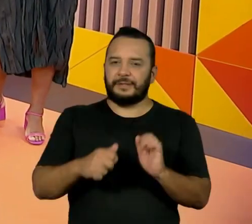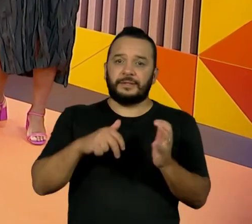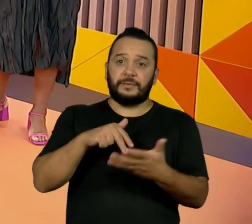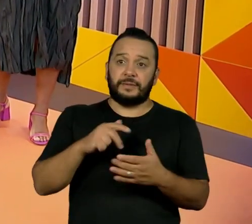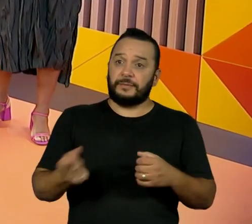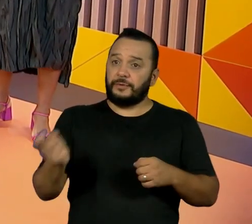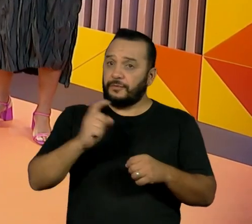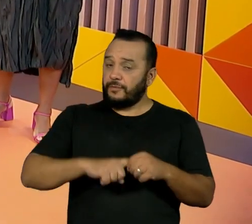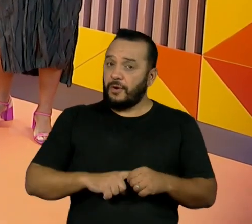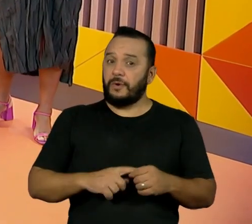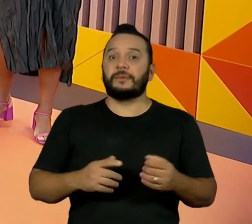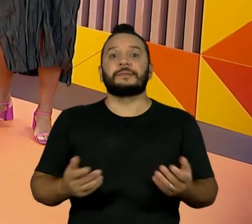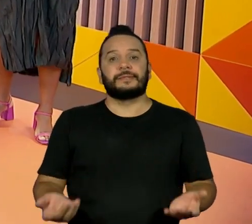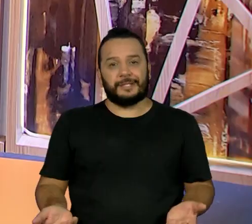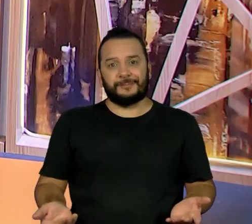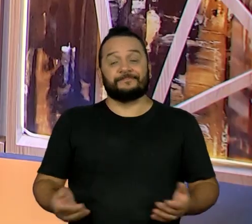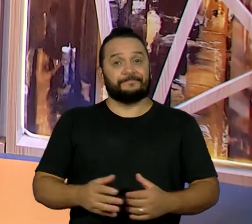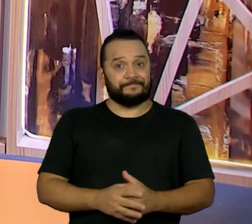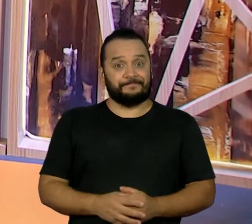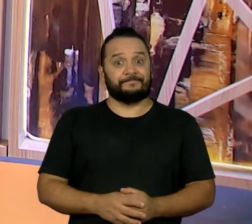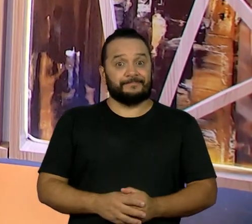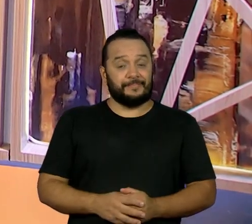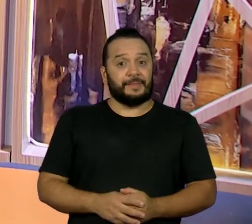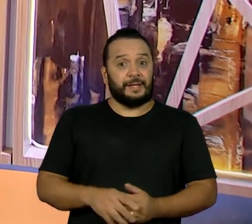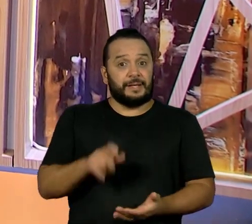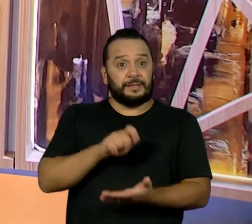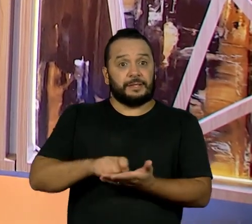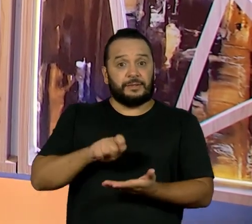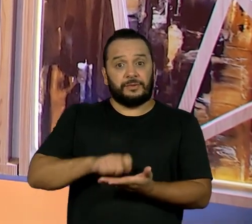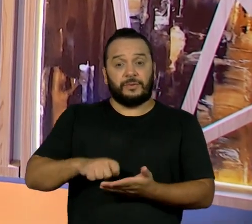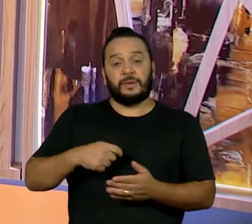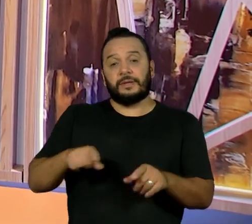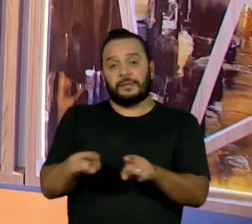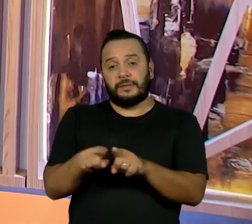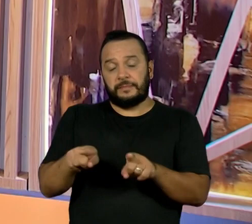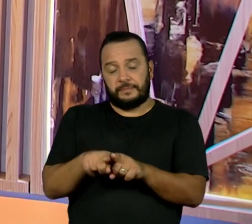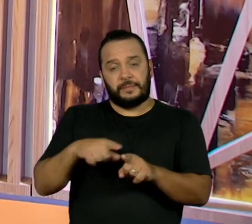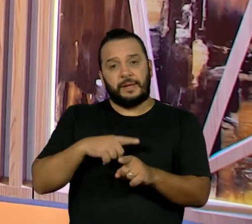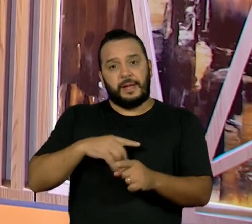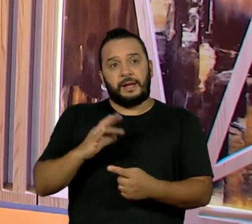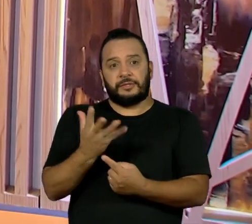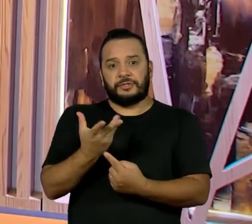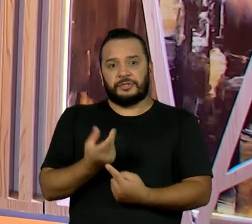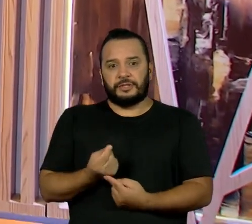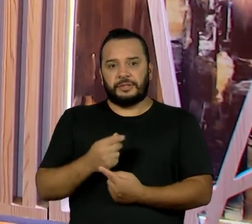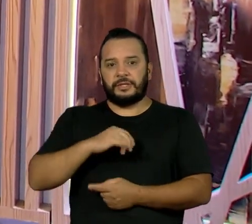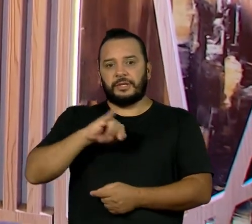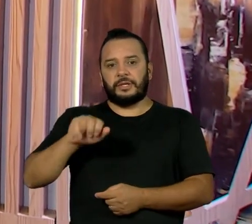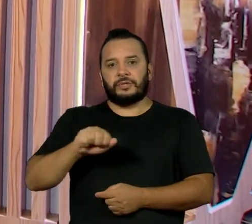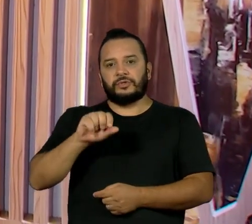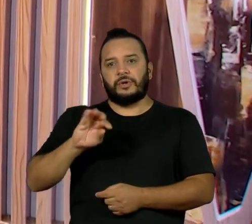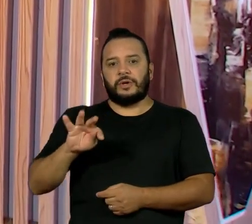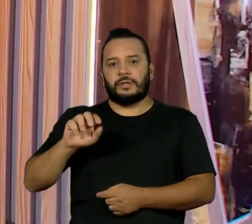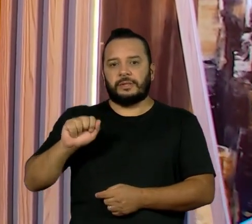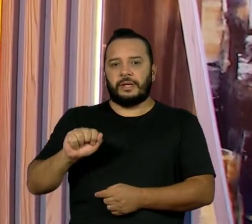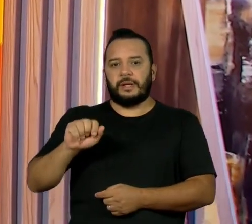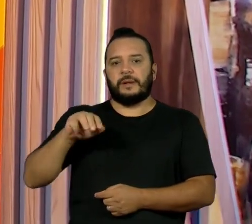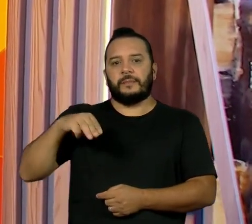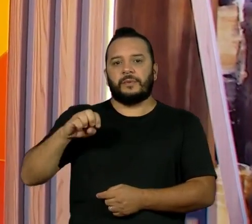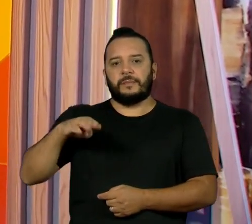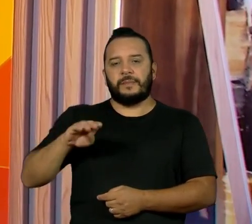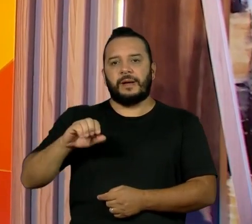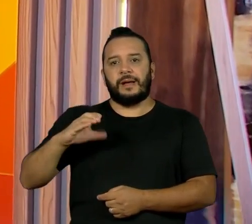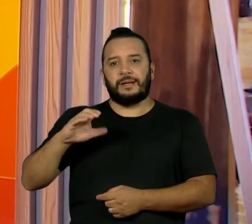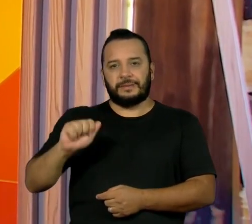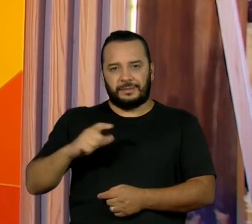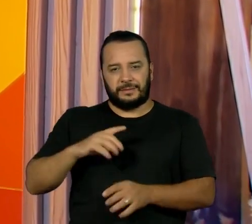Estação Livre de volta. A escritora e artista interdisciplinar J. Mombassa está com uma exposição individual lindíssima